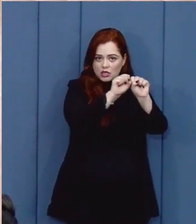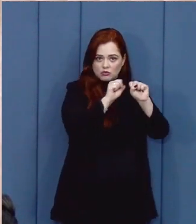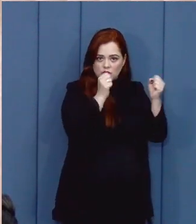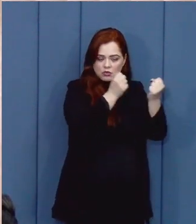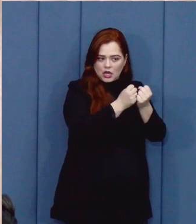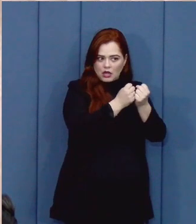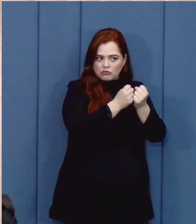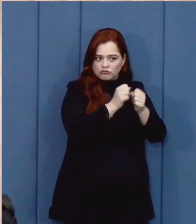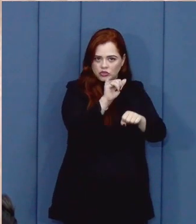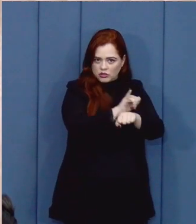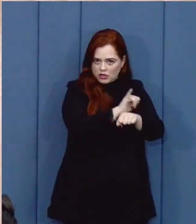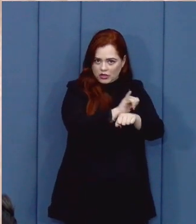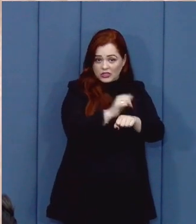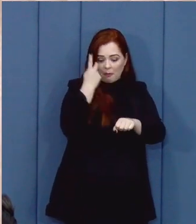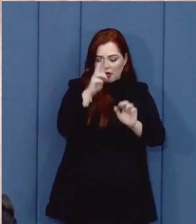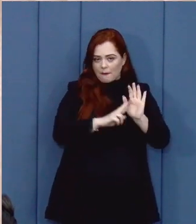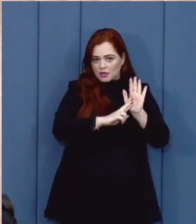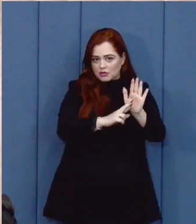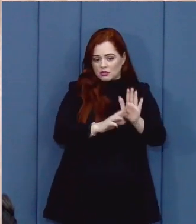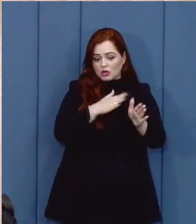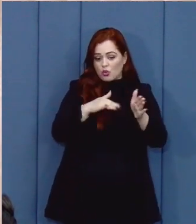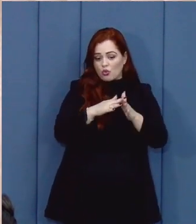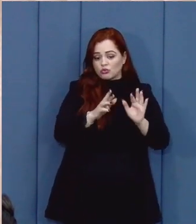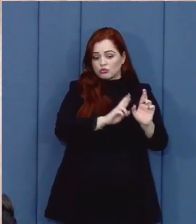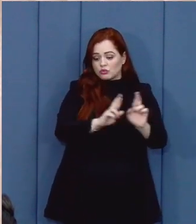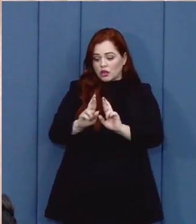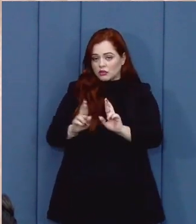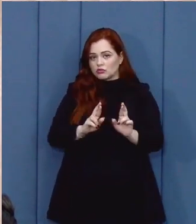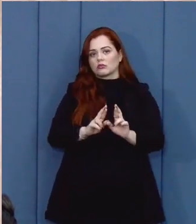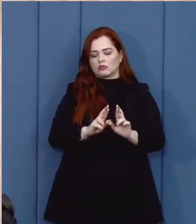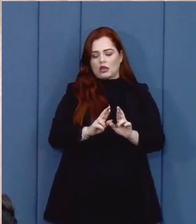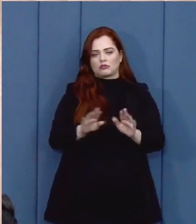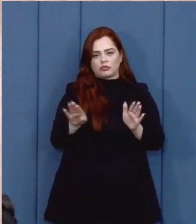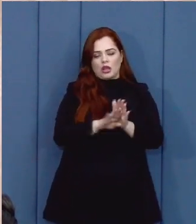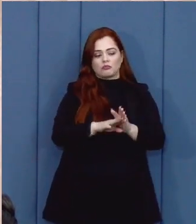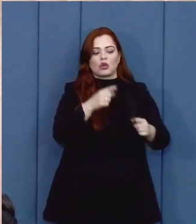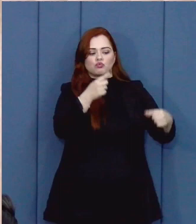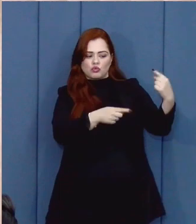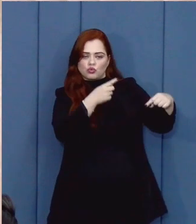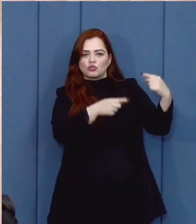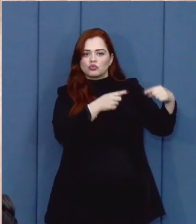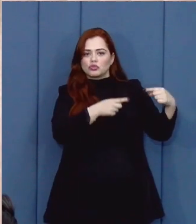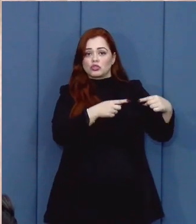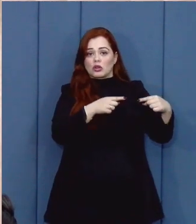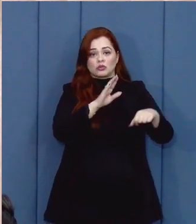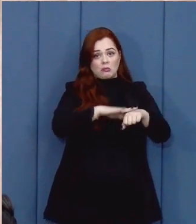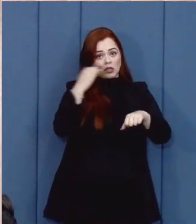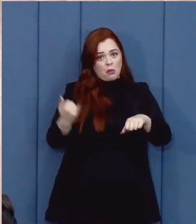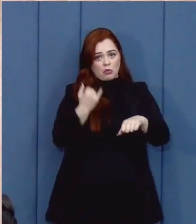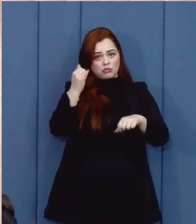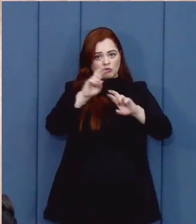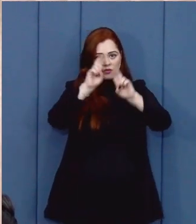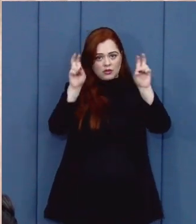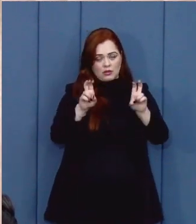planejamento, quando são apresentados os resultados alcançados, discutindo os principais